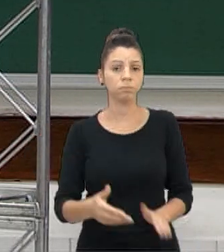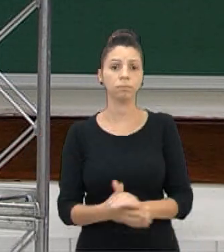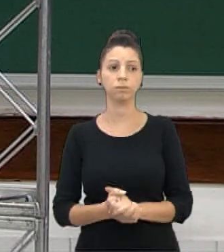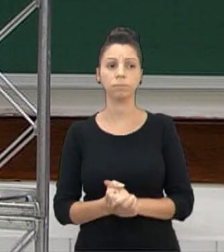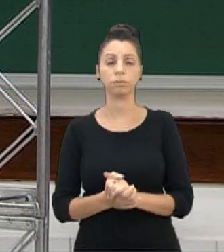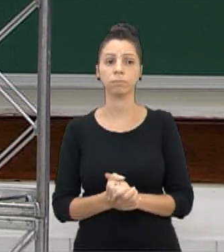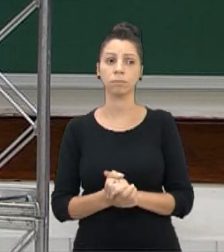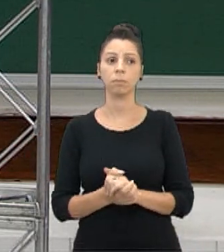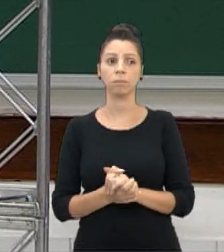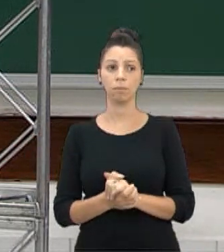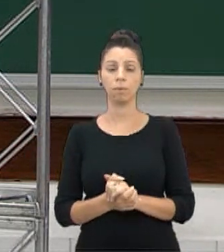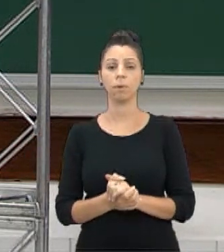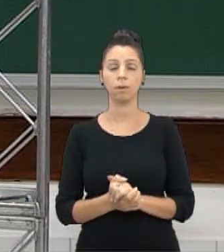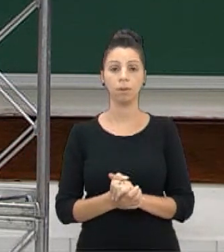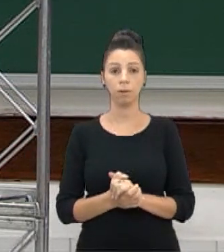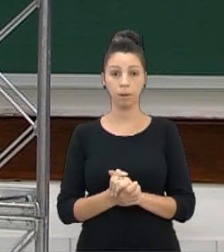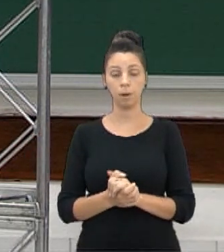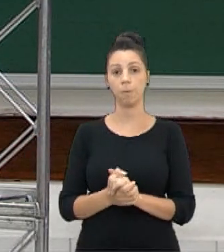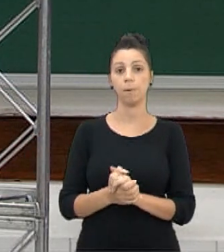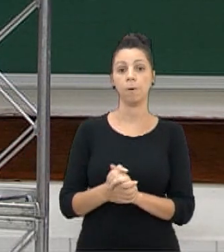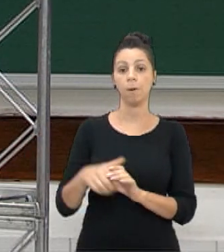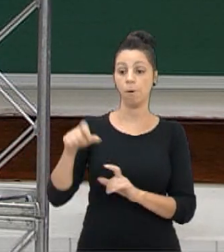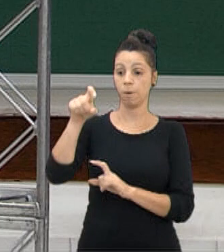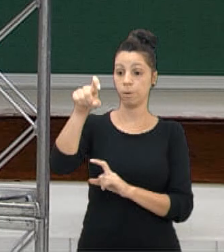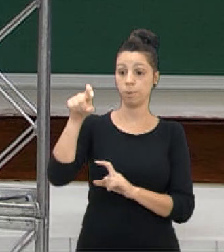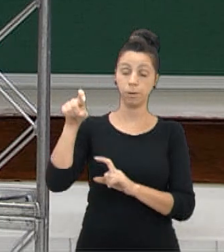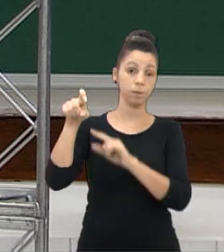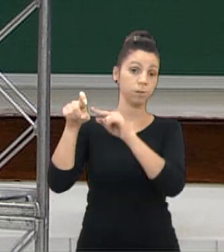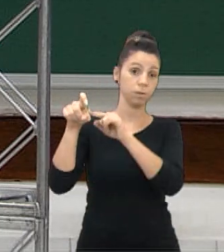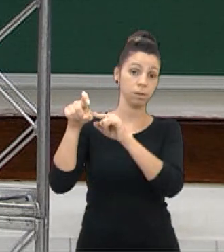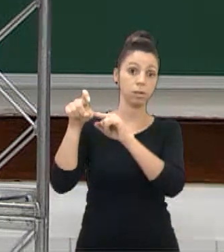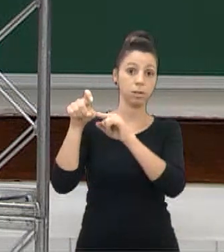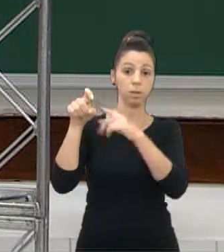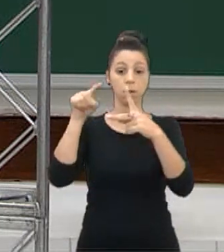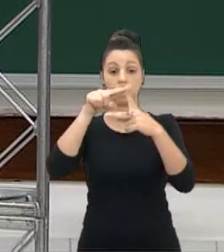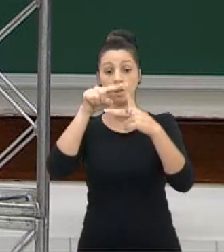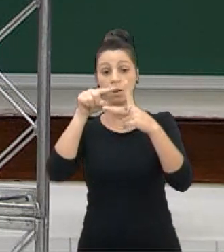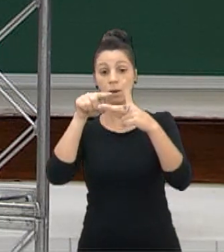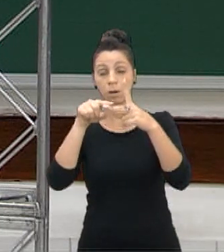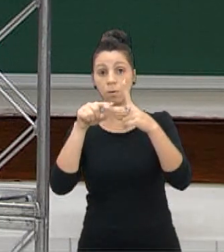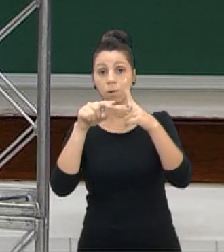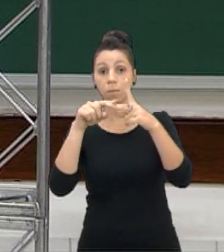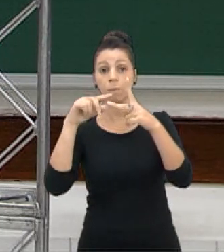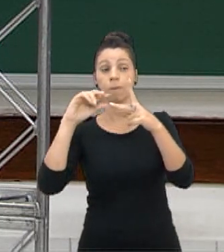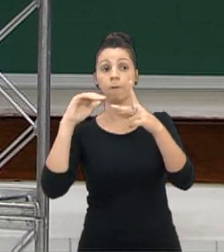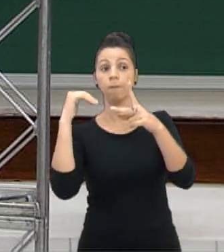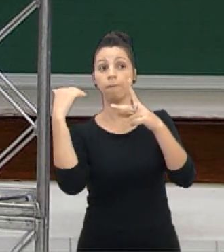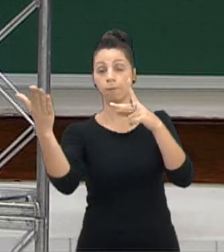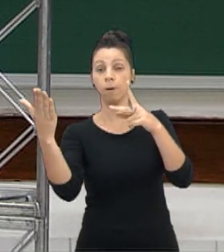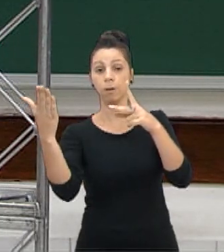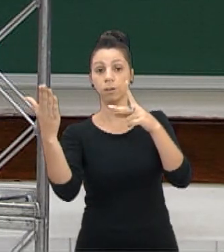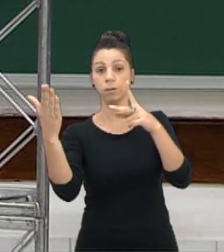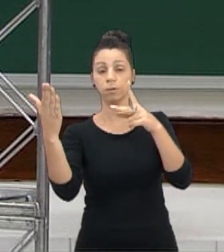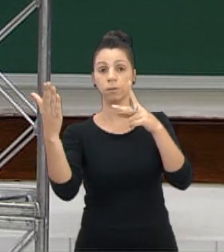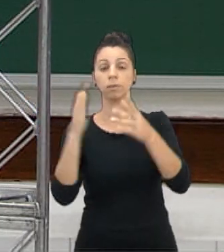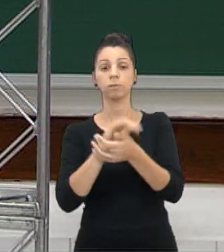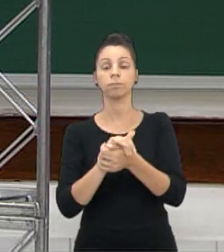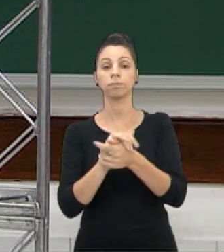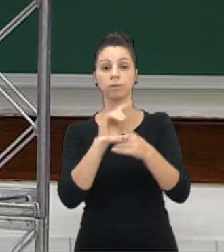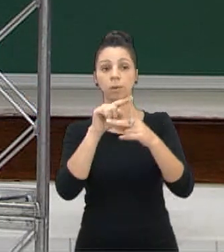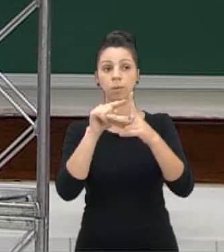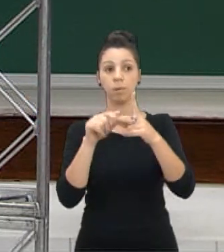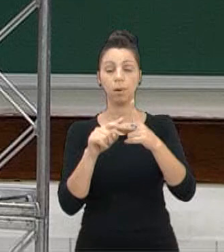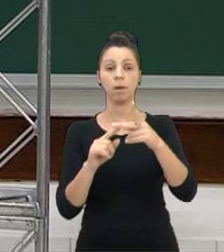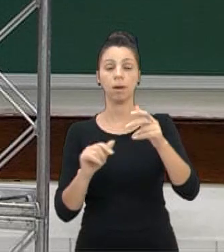x é a medida de um ângulo externo ao triângulo APD, temos que